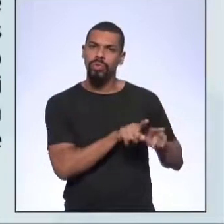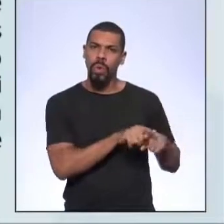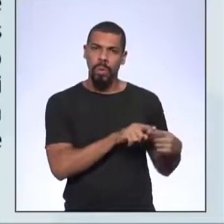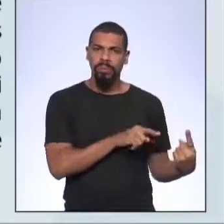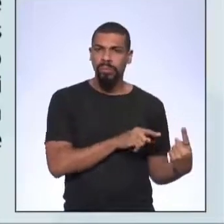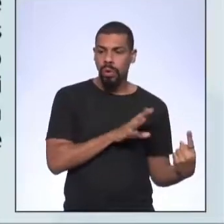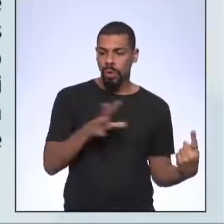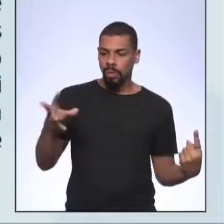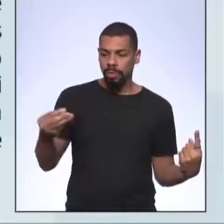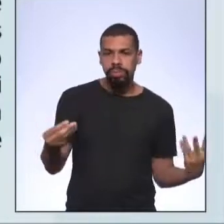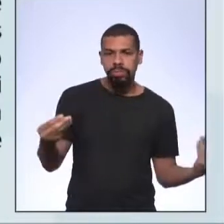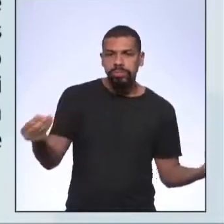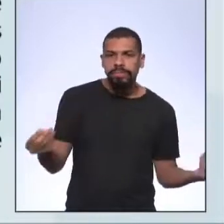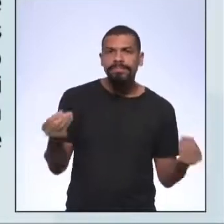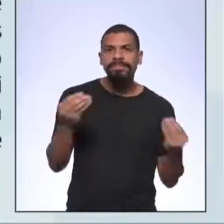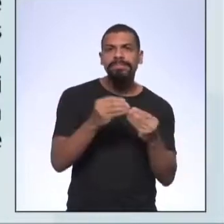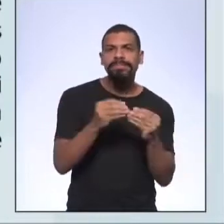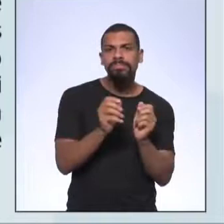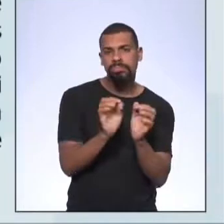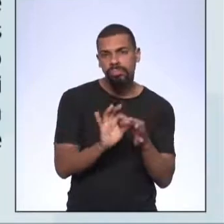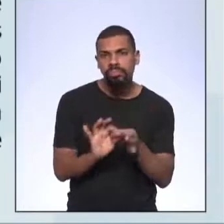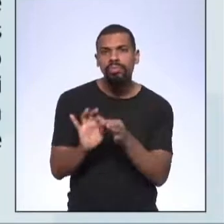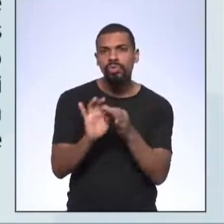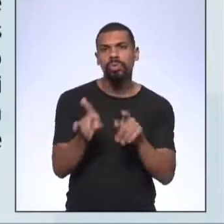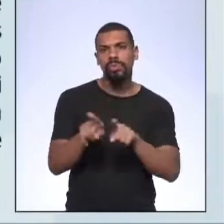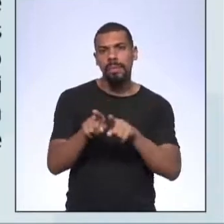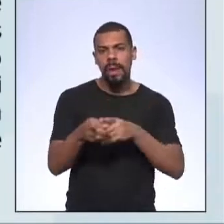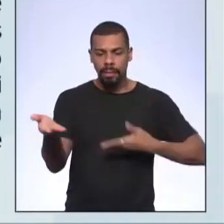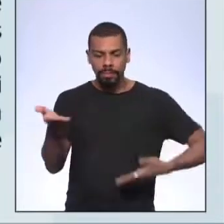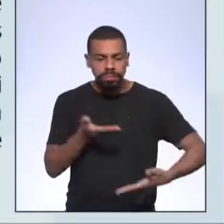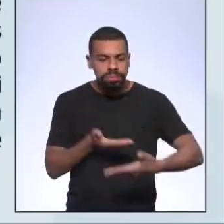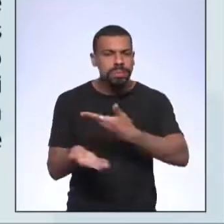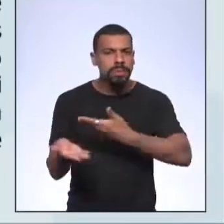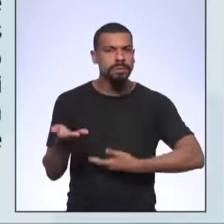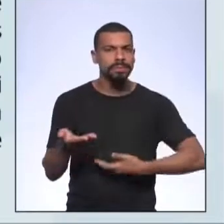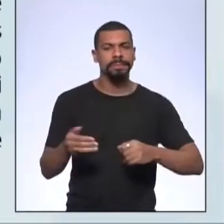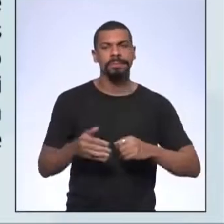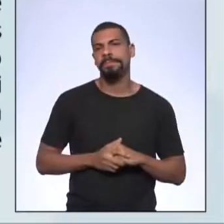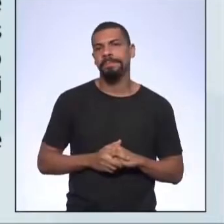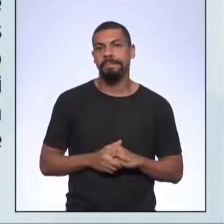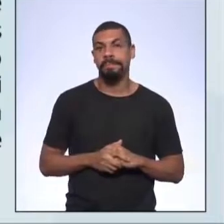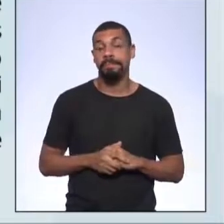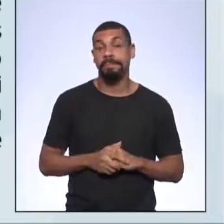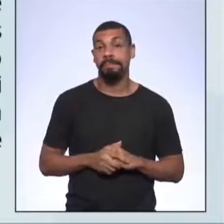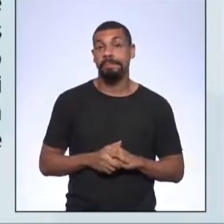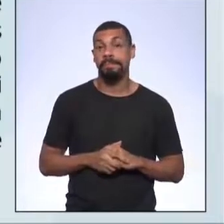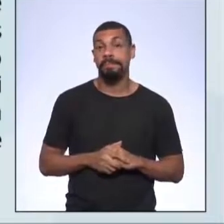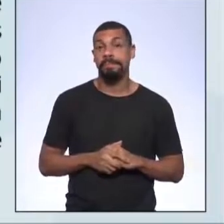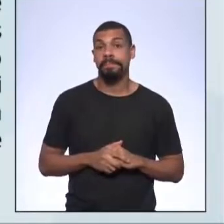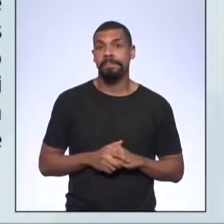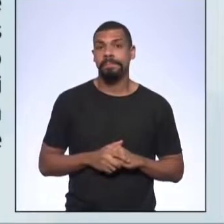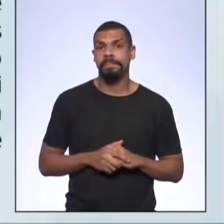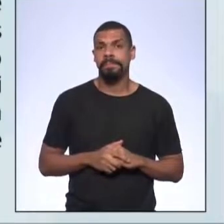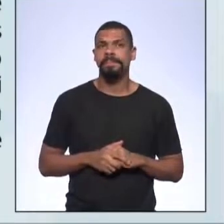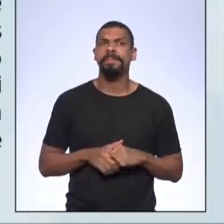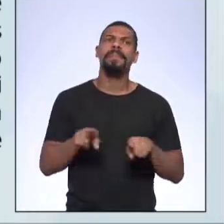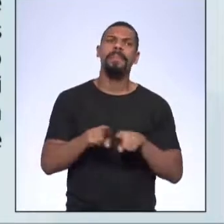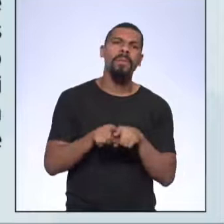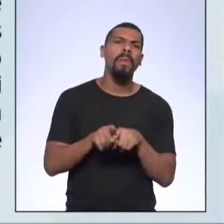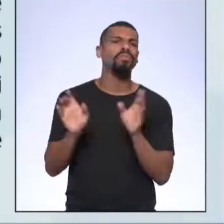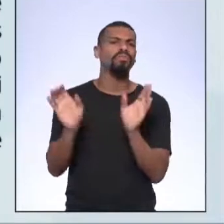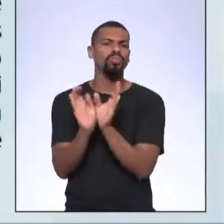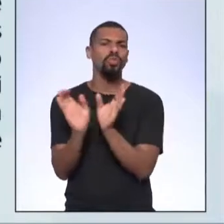individual inicialmente Claro que ele pode ser colaborativo como expliquei anteriormente tá E ele pode ser